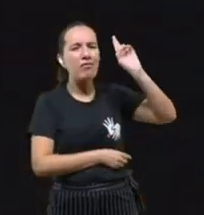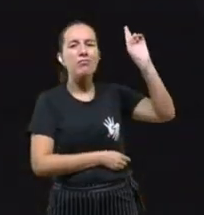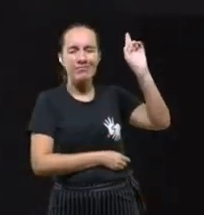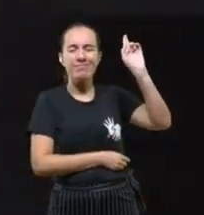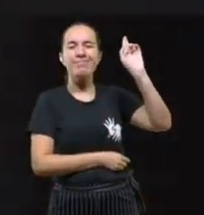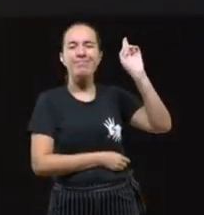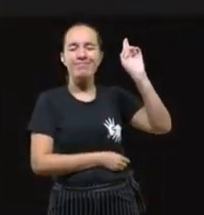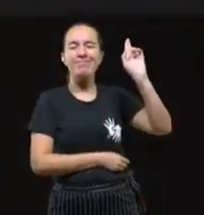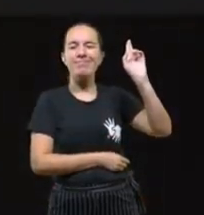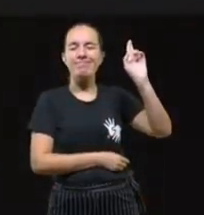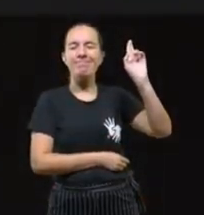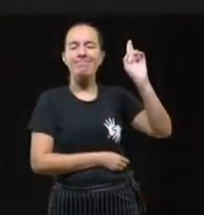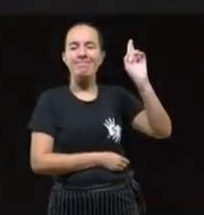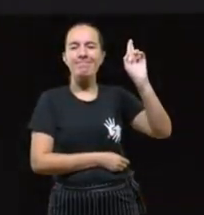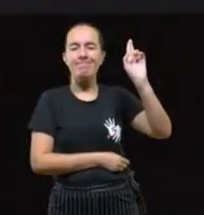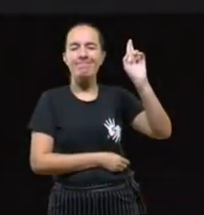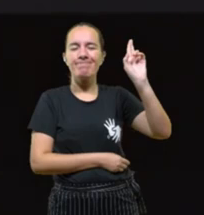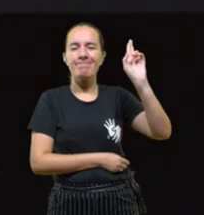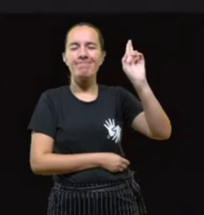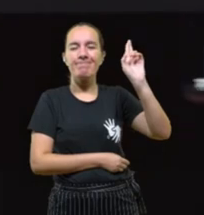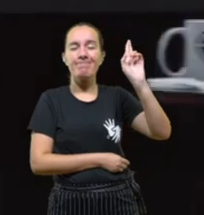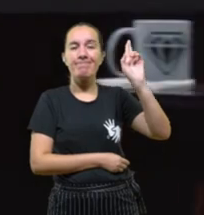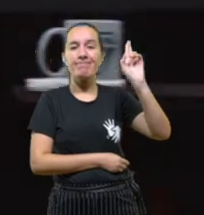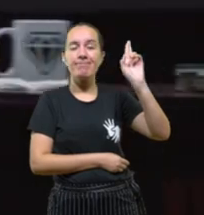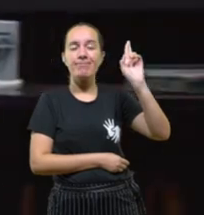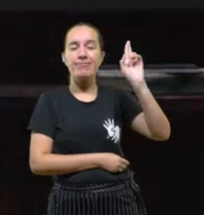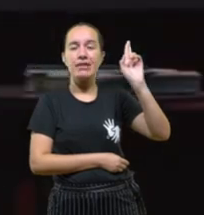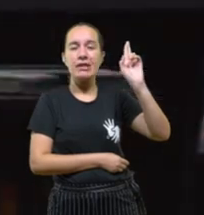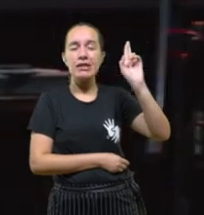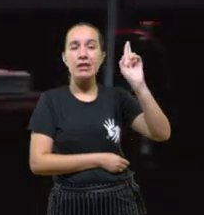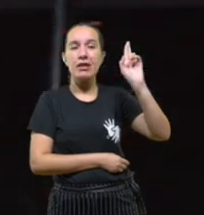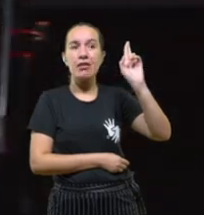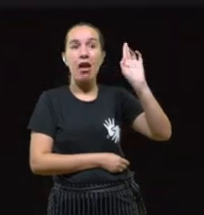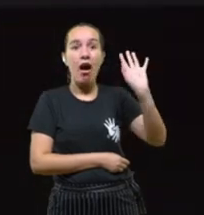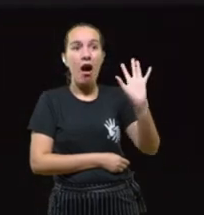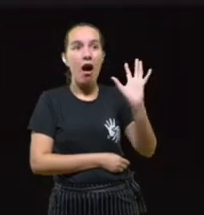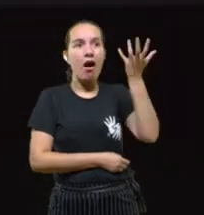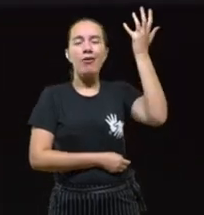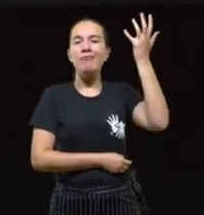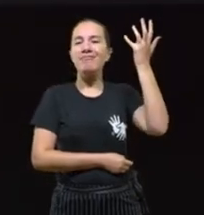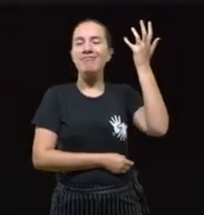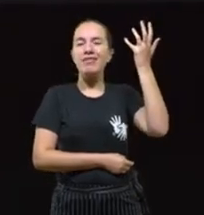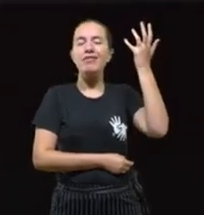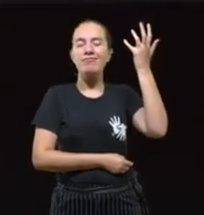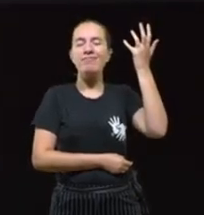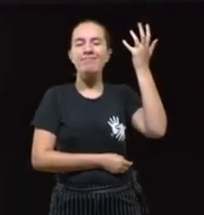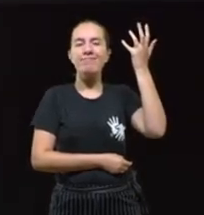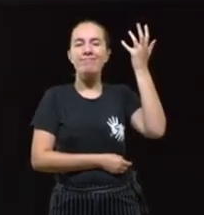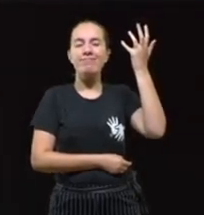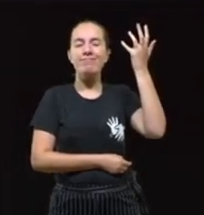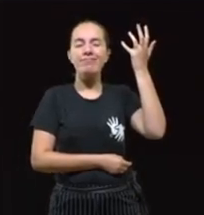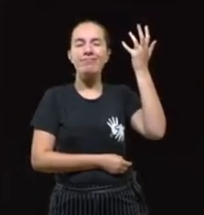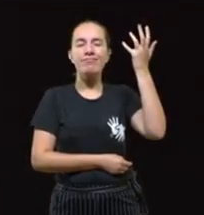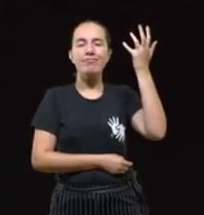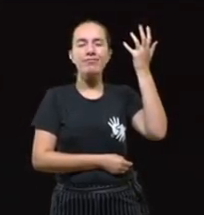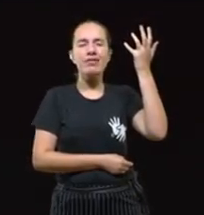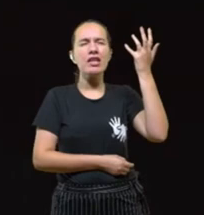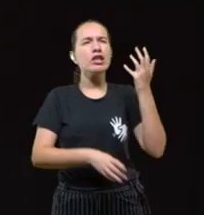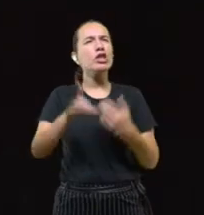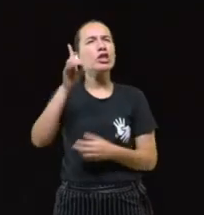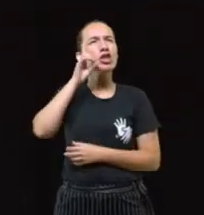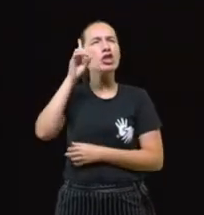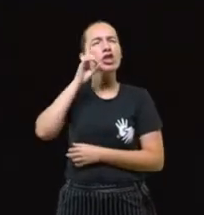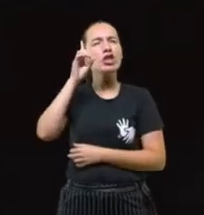Senhor, sabe? Então, uma coisa aconteceu. Eu cheguei na Alemanha